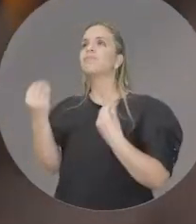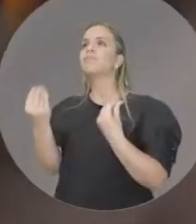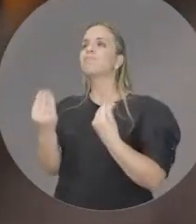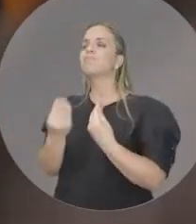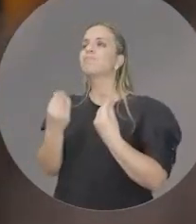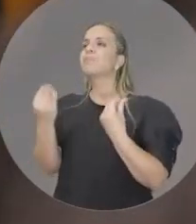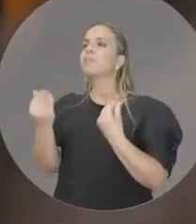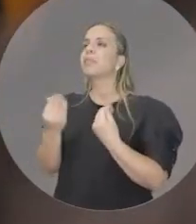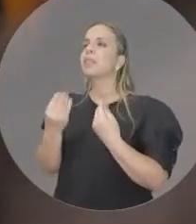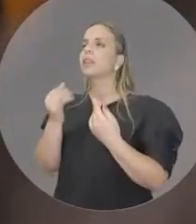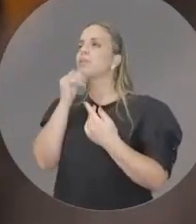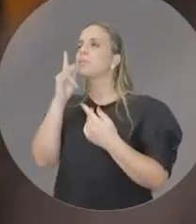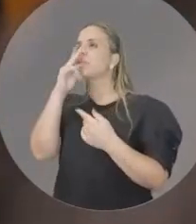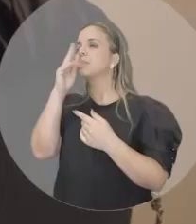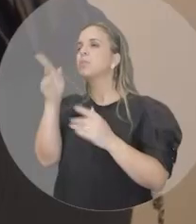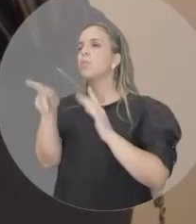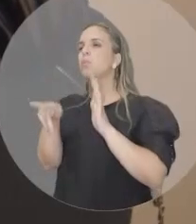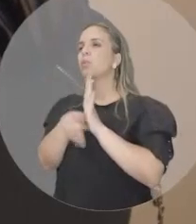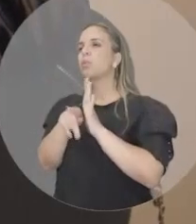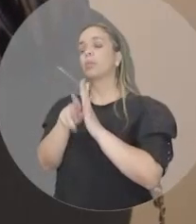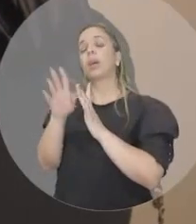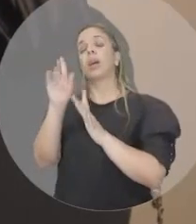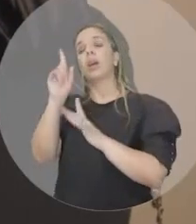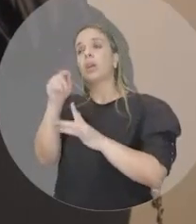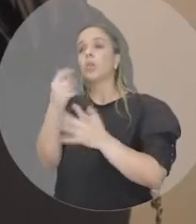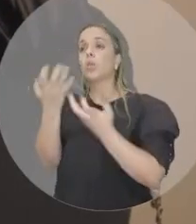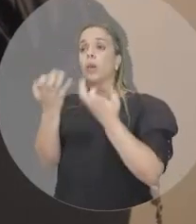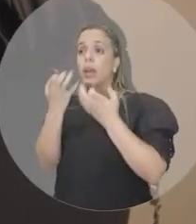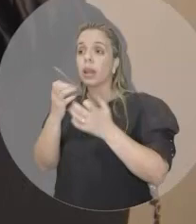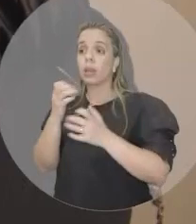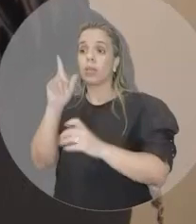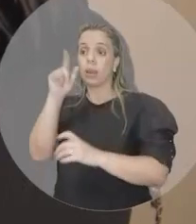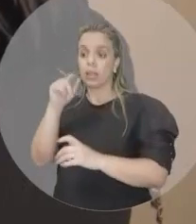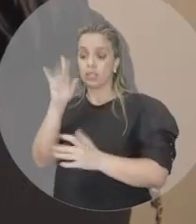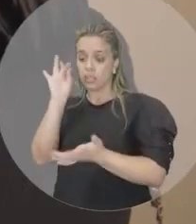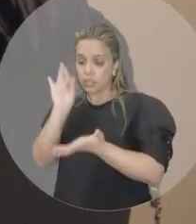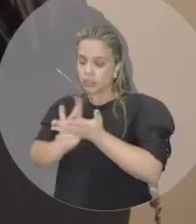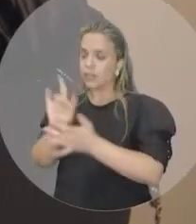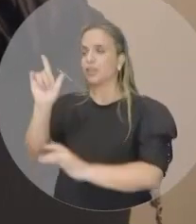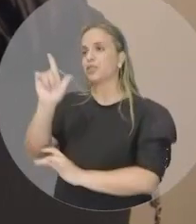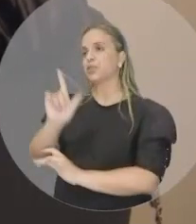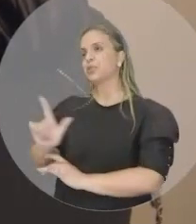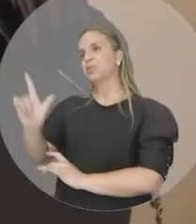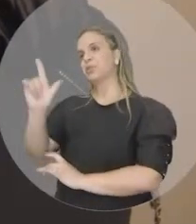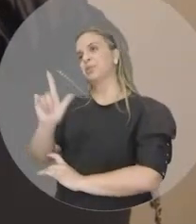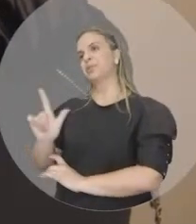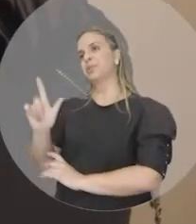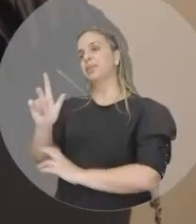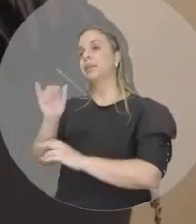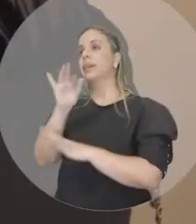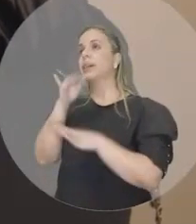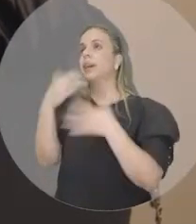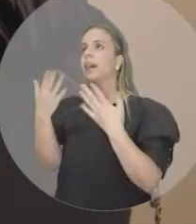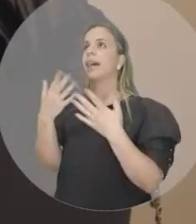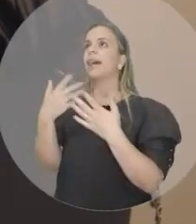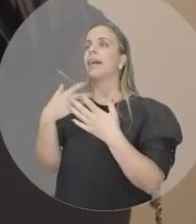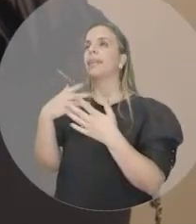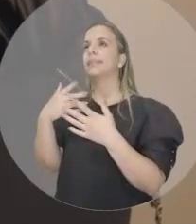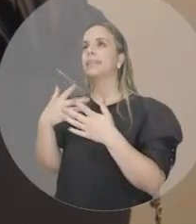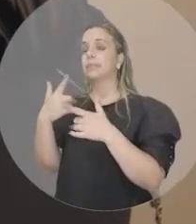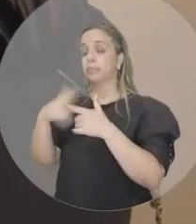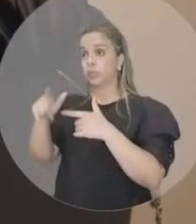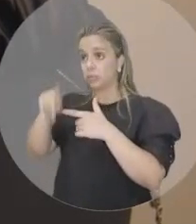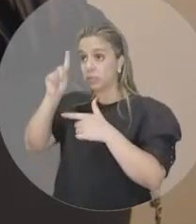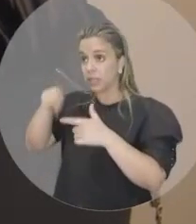Isso é muito biográfico, né? Tinha que ser literatura. Então, quando eu consegui resolver